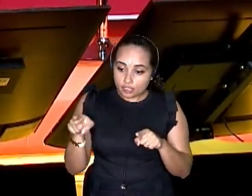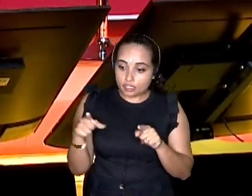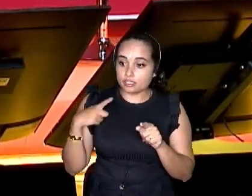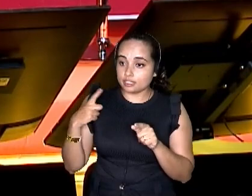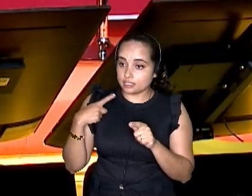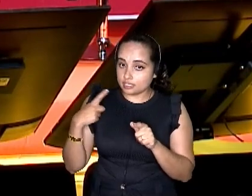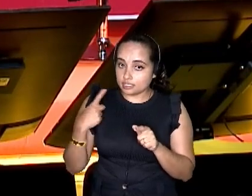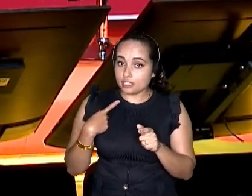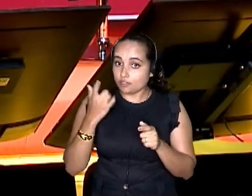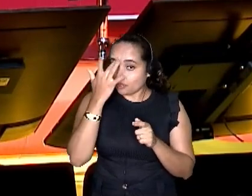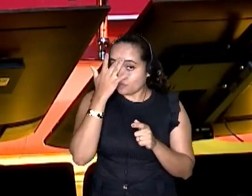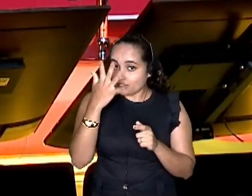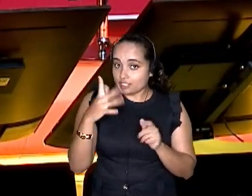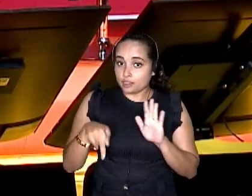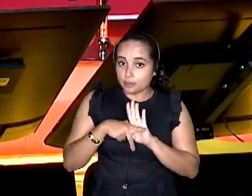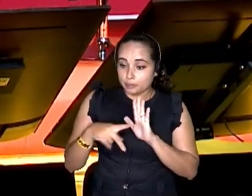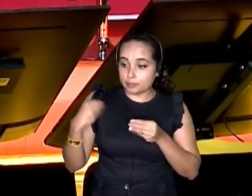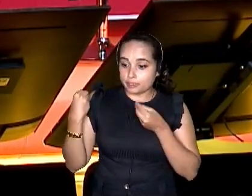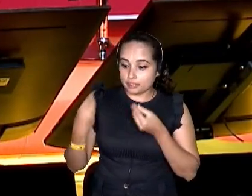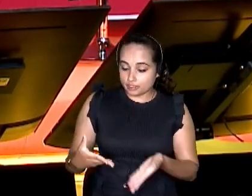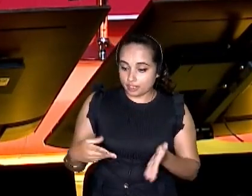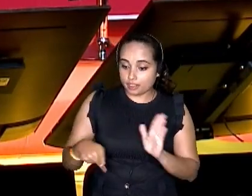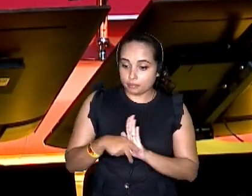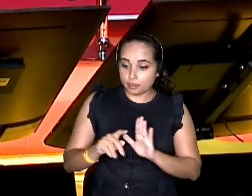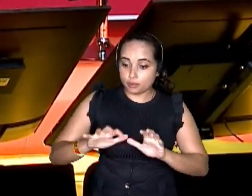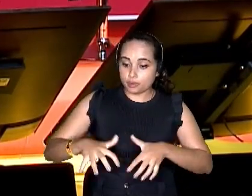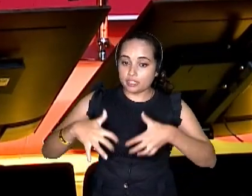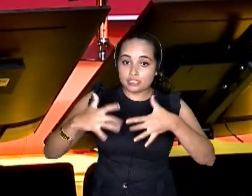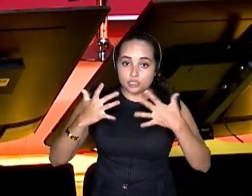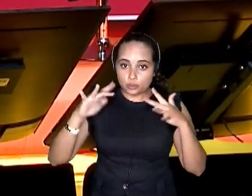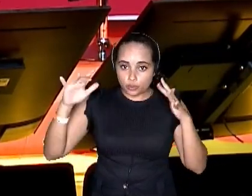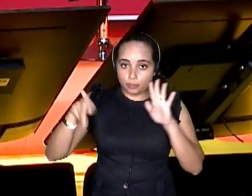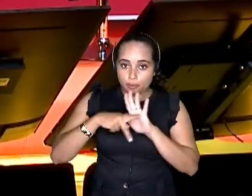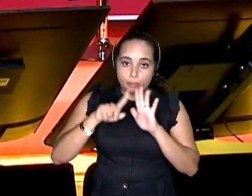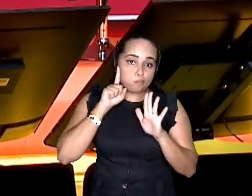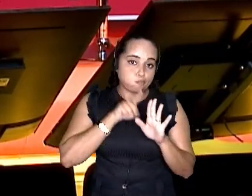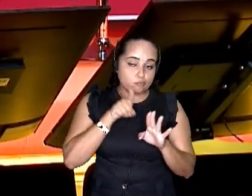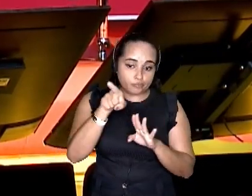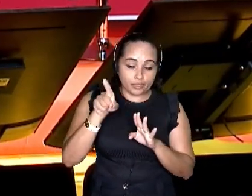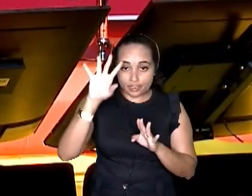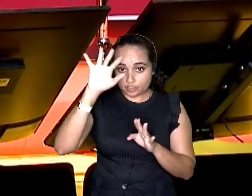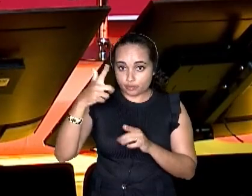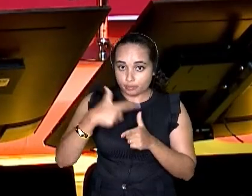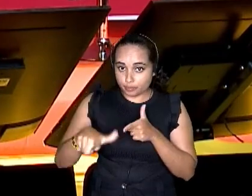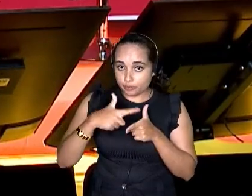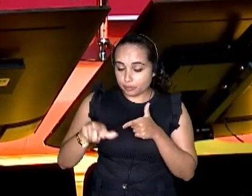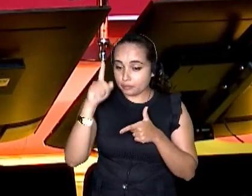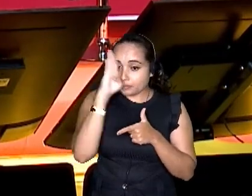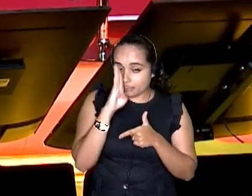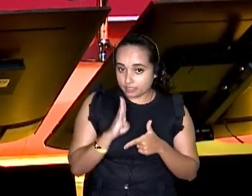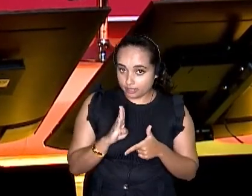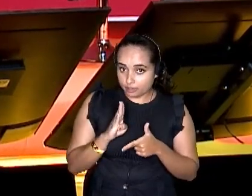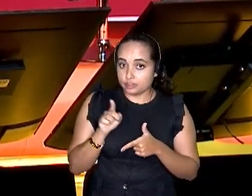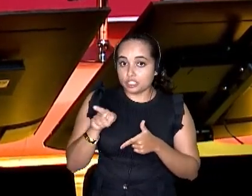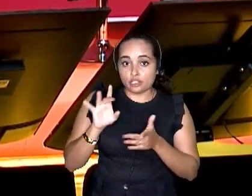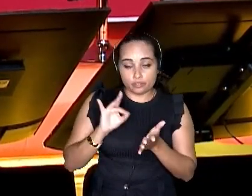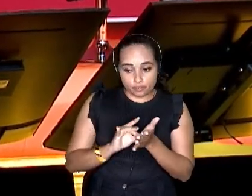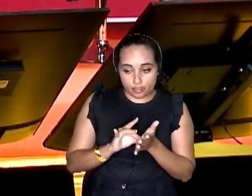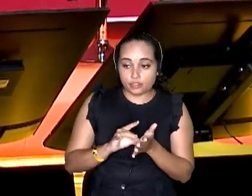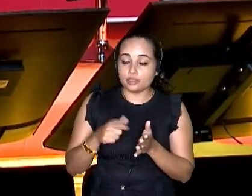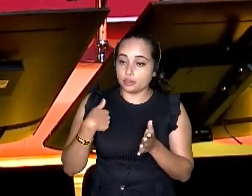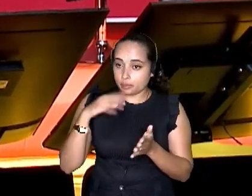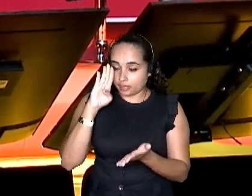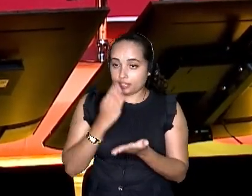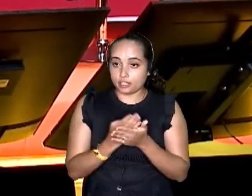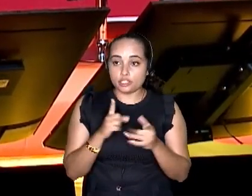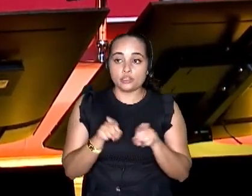uma facilitação dada pelo Tesouro Americano que resolve um problema brasileiro. Isso foi fato, inclusive, eu